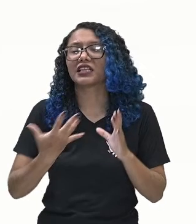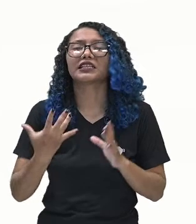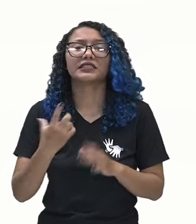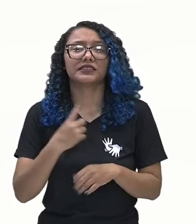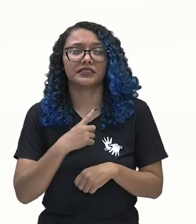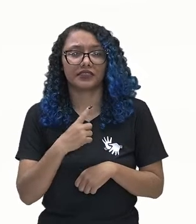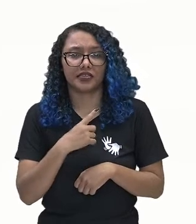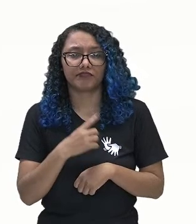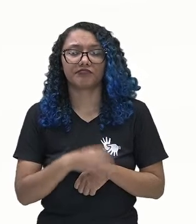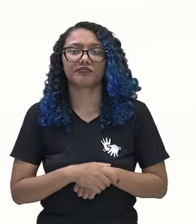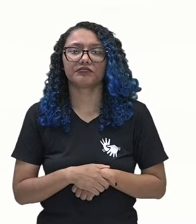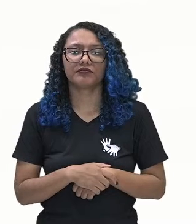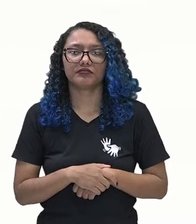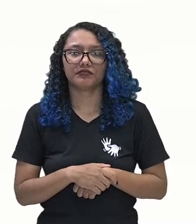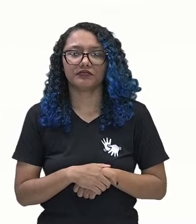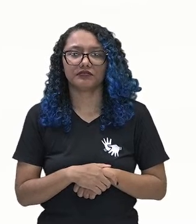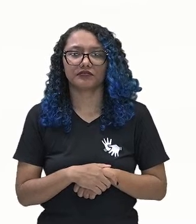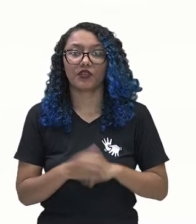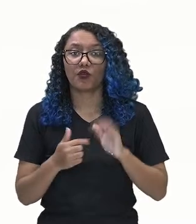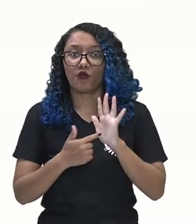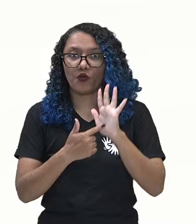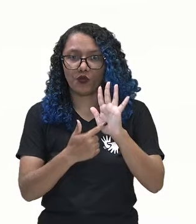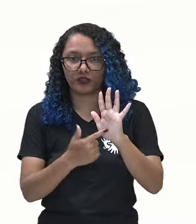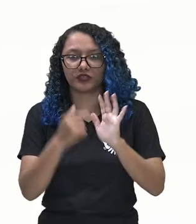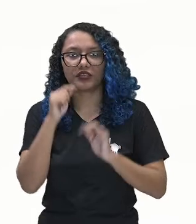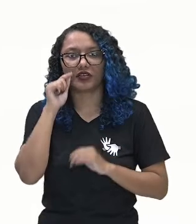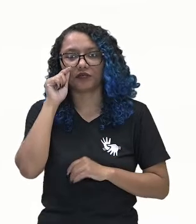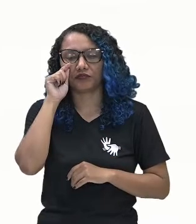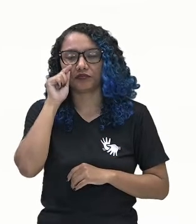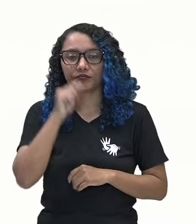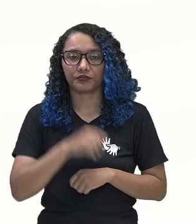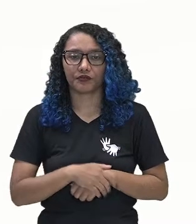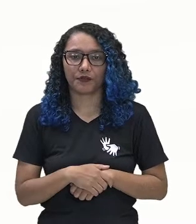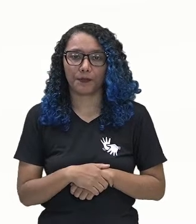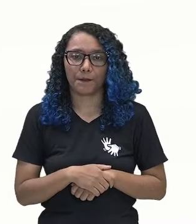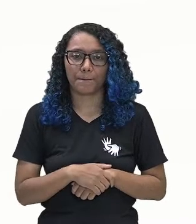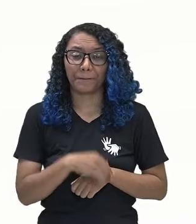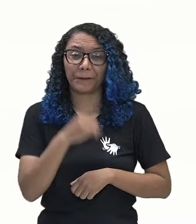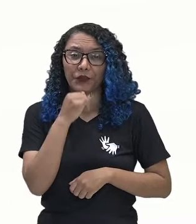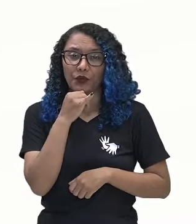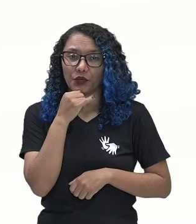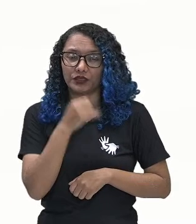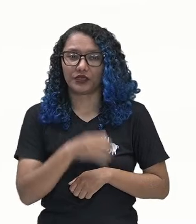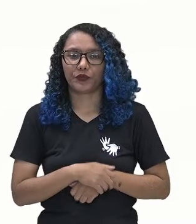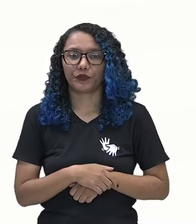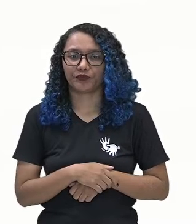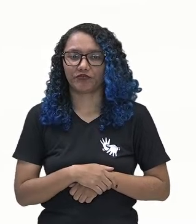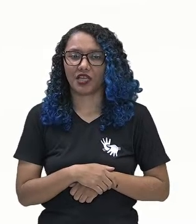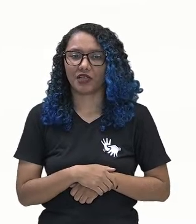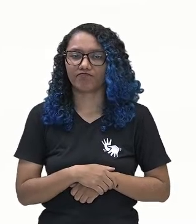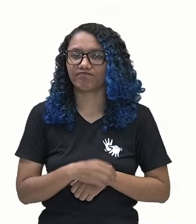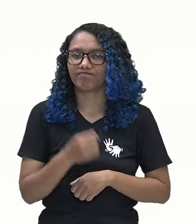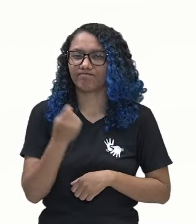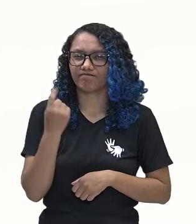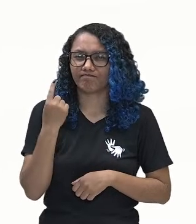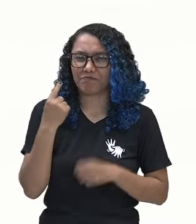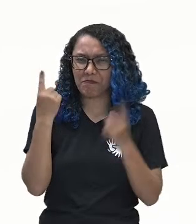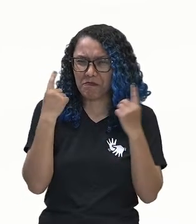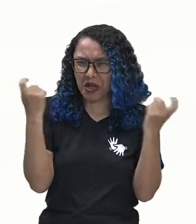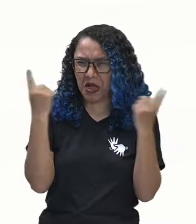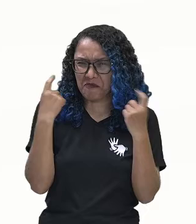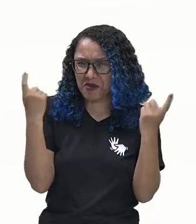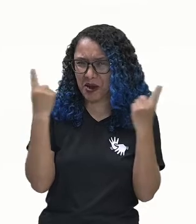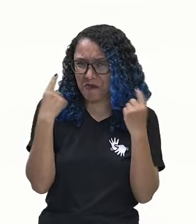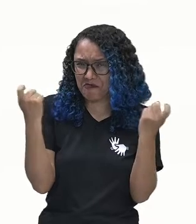alguns elementos que a gente vai observar. Aqui eu trouxe para vocês, olha, poluição sonora, as